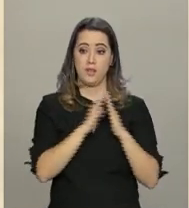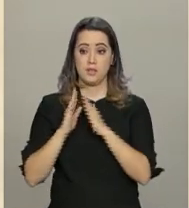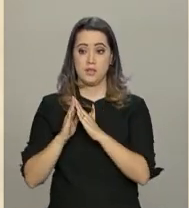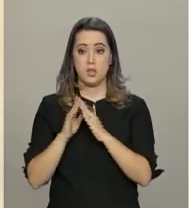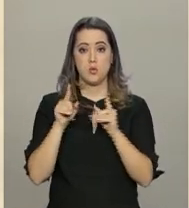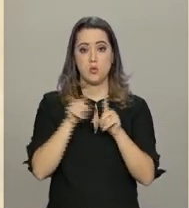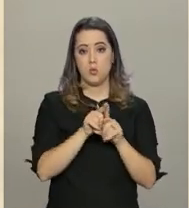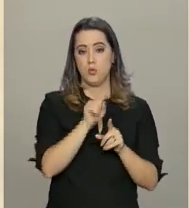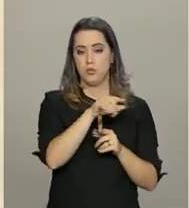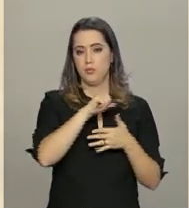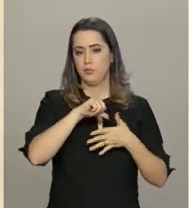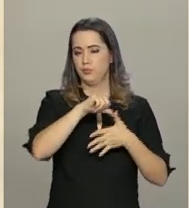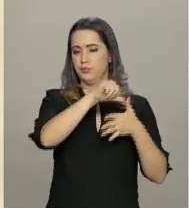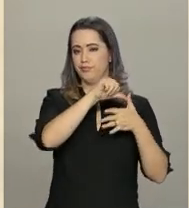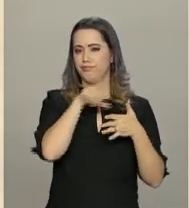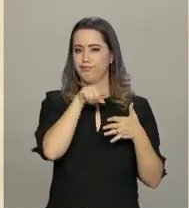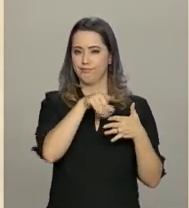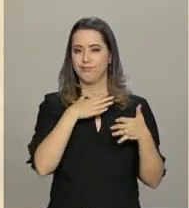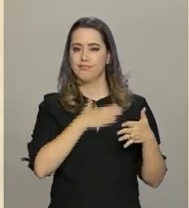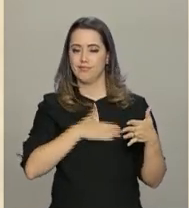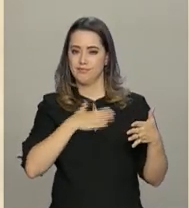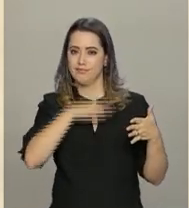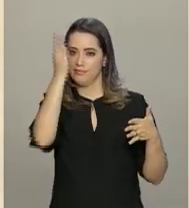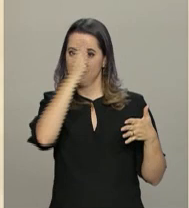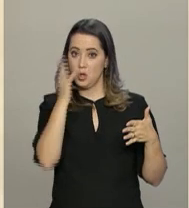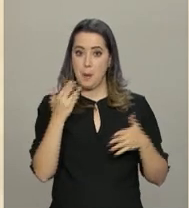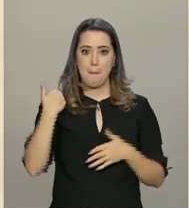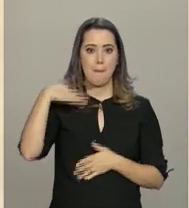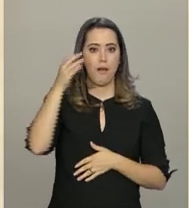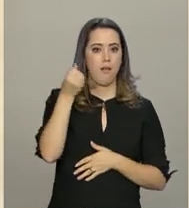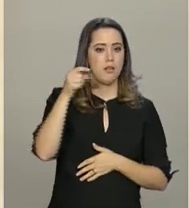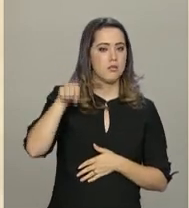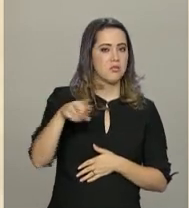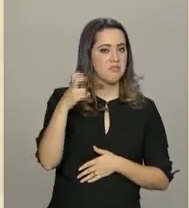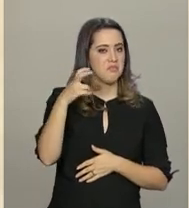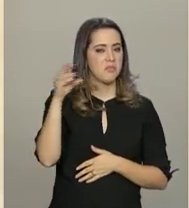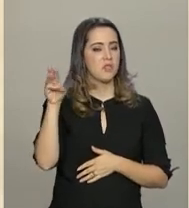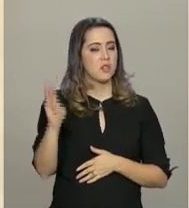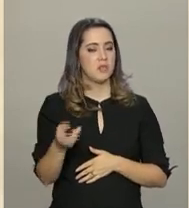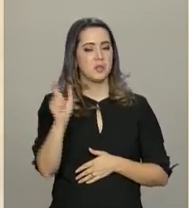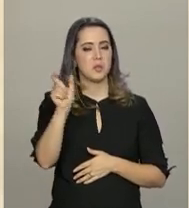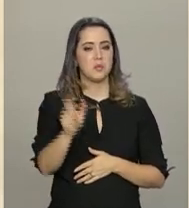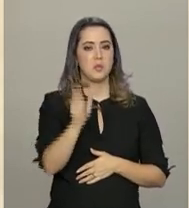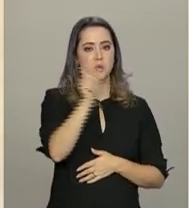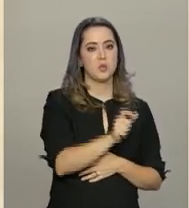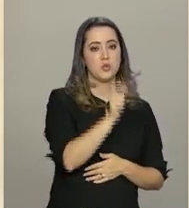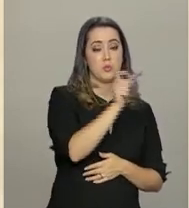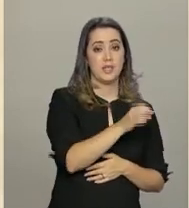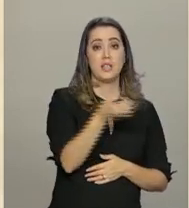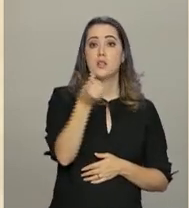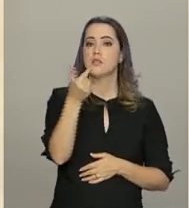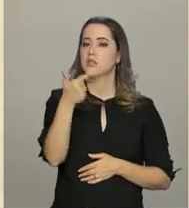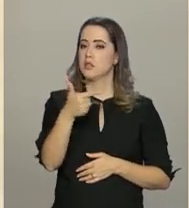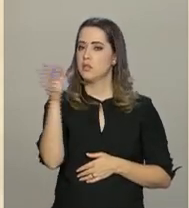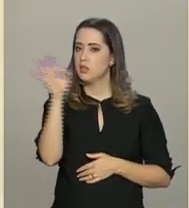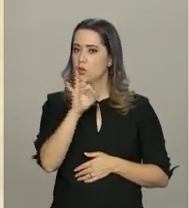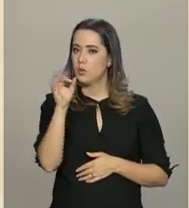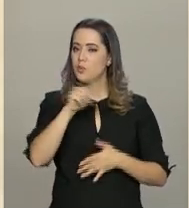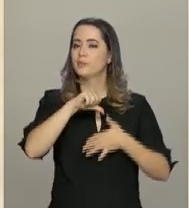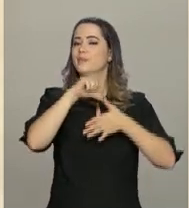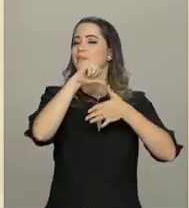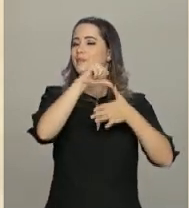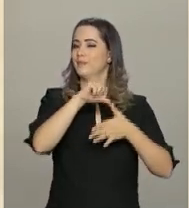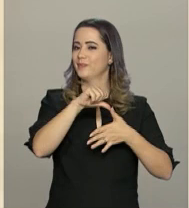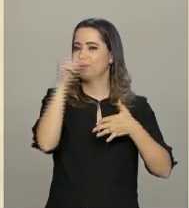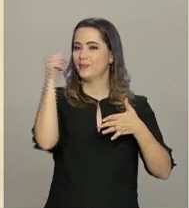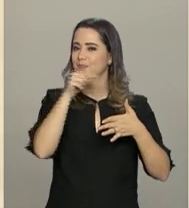Em 2017, o país recebeu mais de 6 milhões de turistas estrangeiros, 62% deles